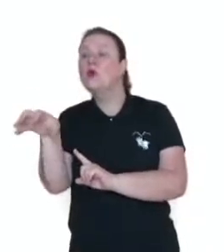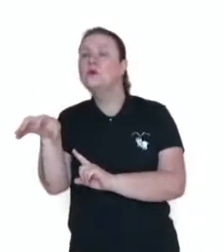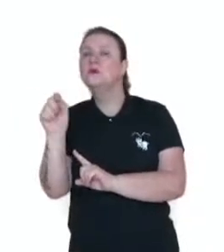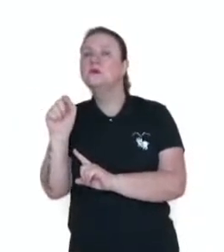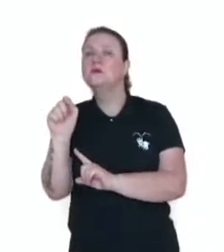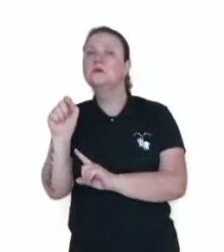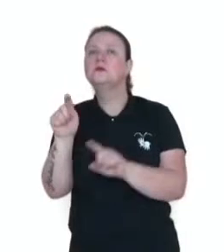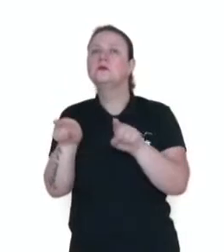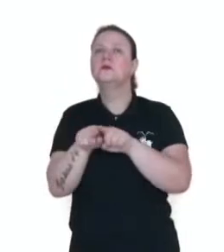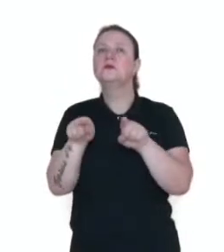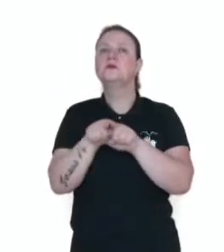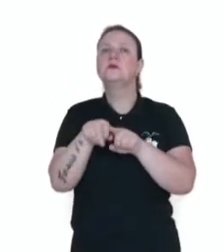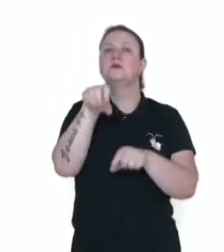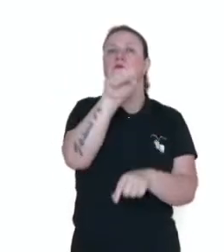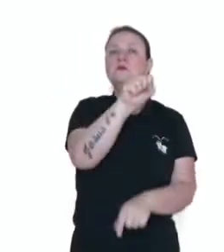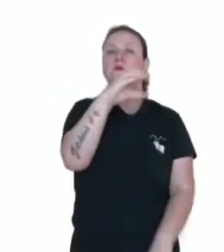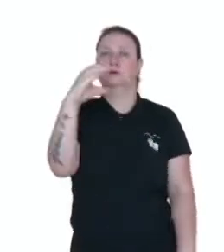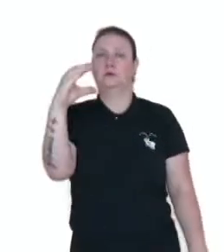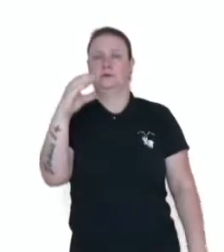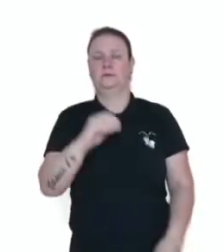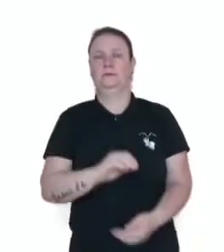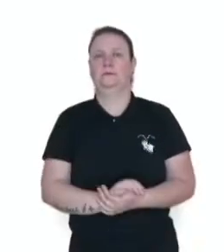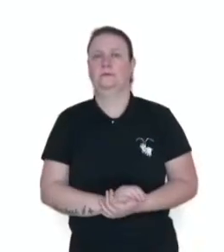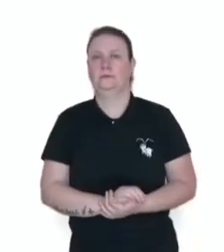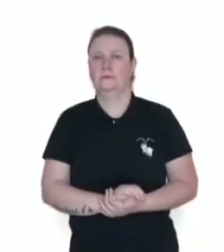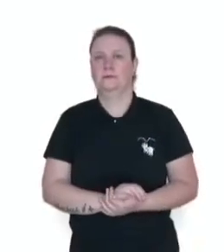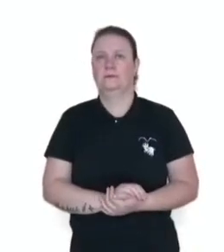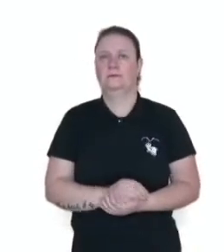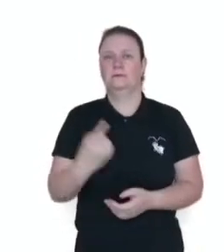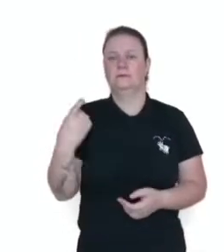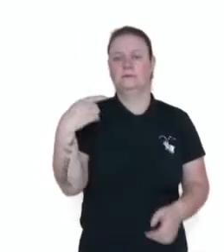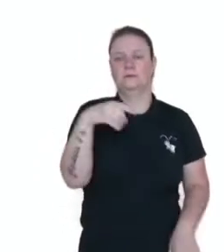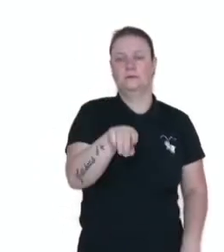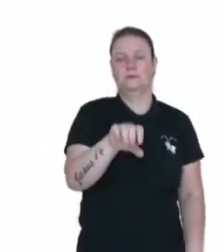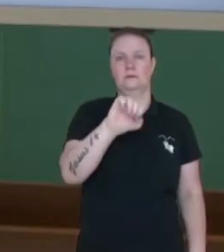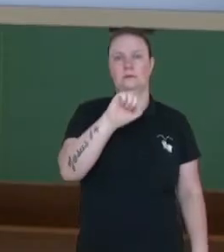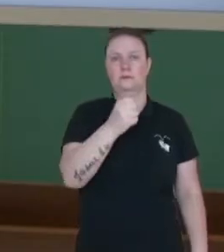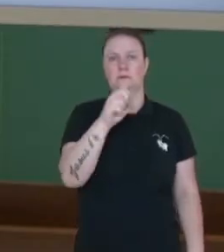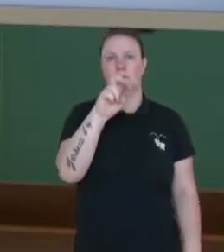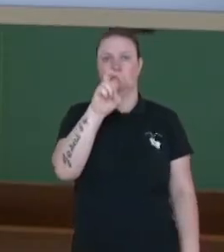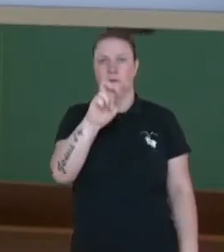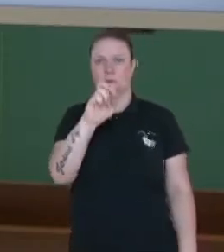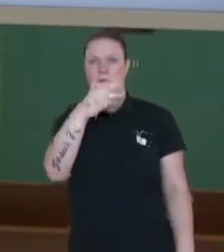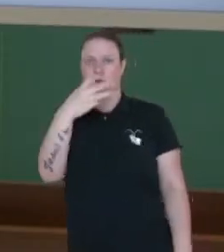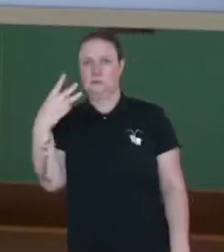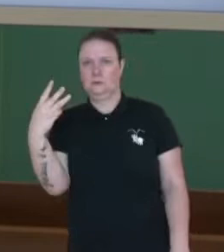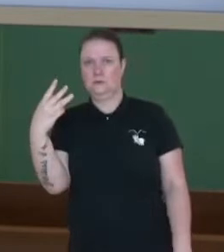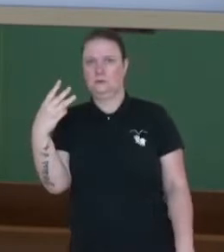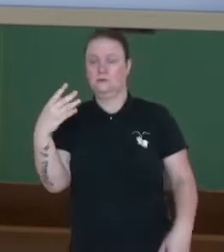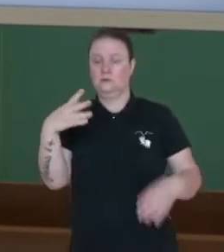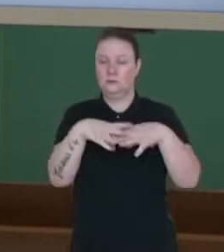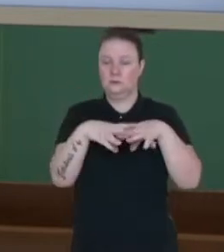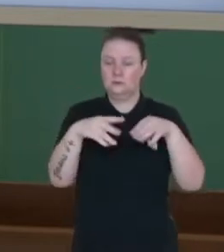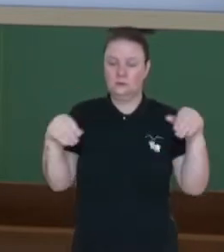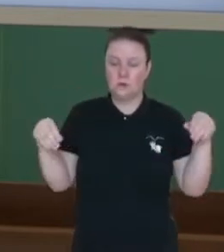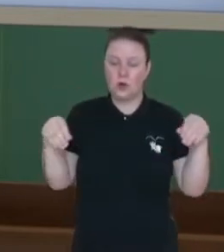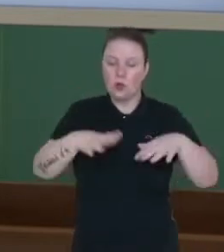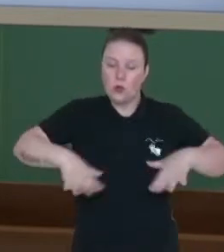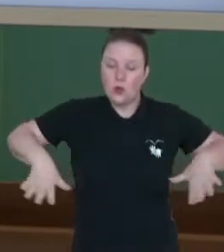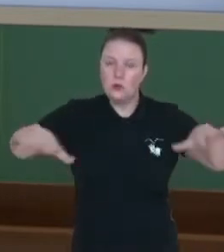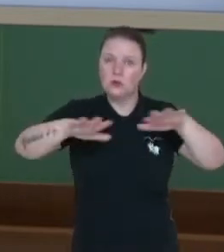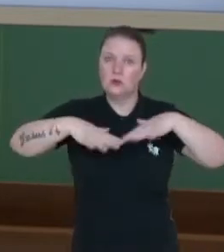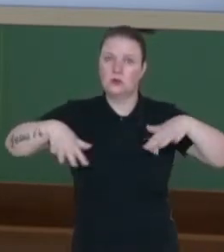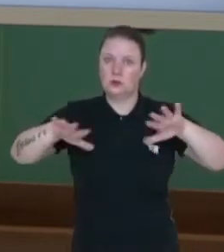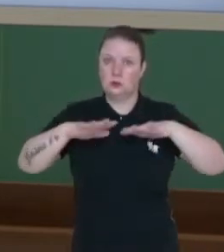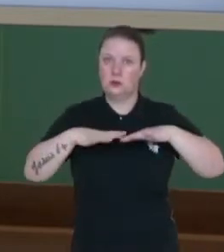ao estado de Santa Catarina. Até 1853, o território paranaense ele era a quinta comarca do